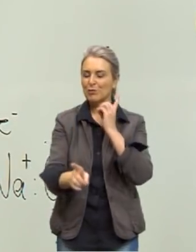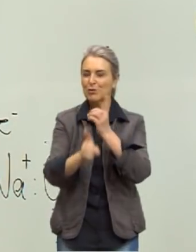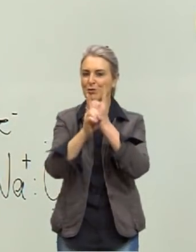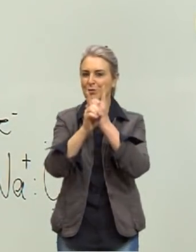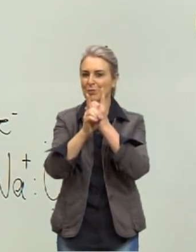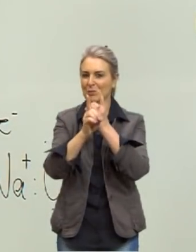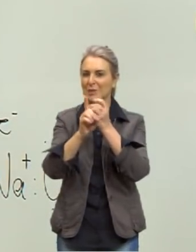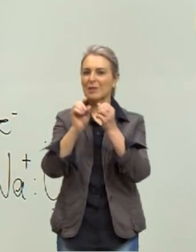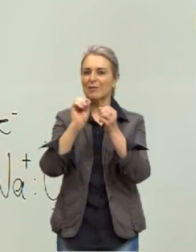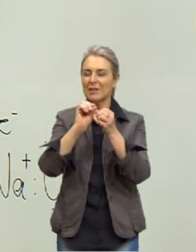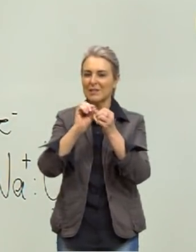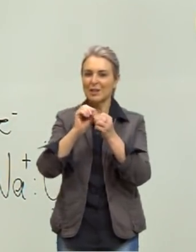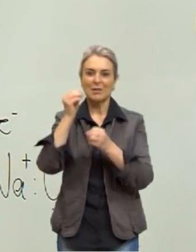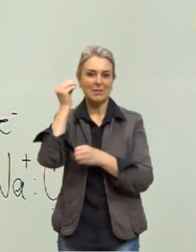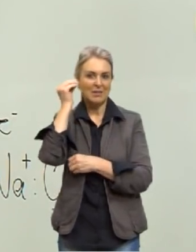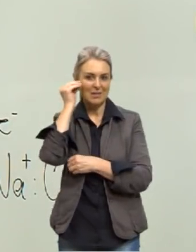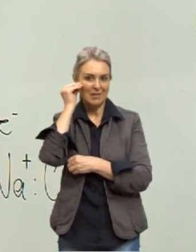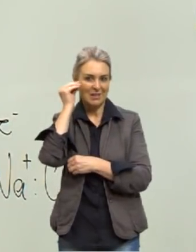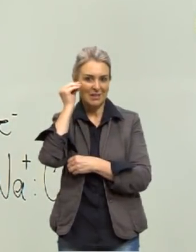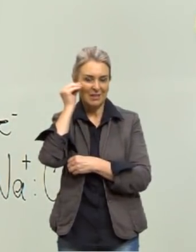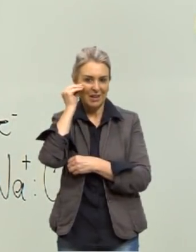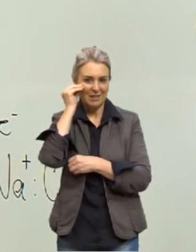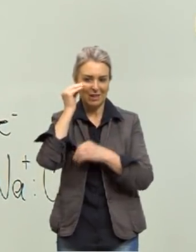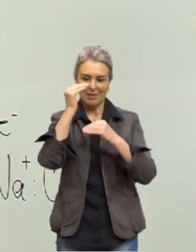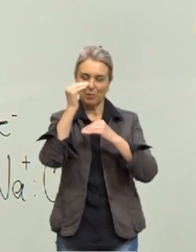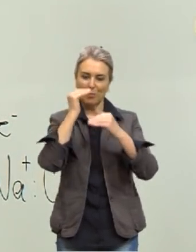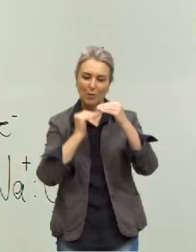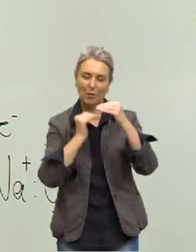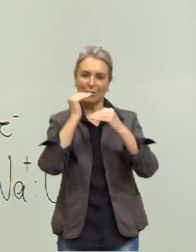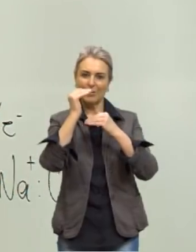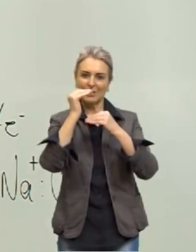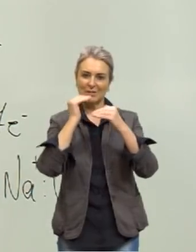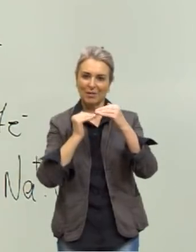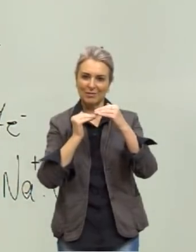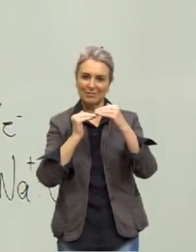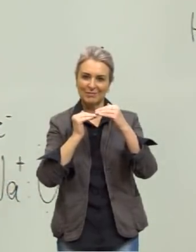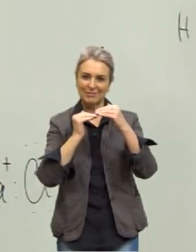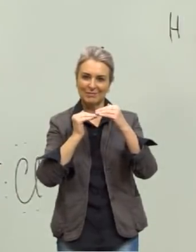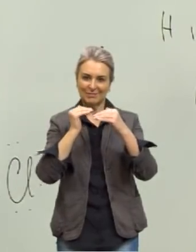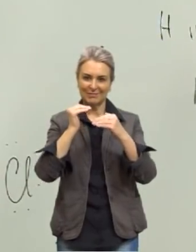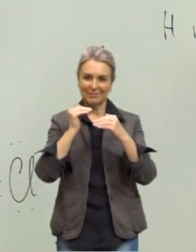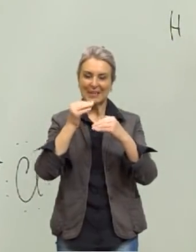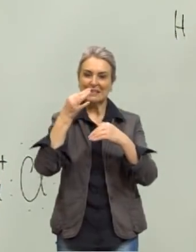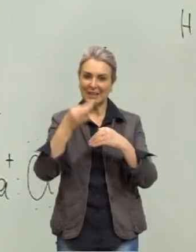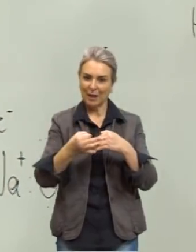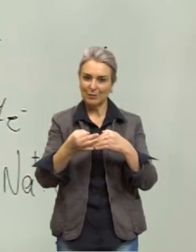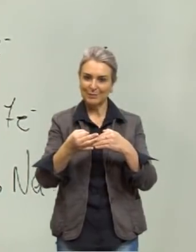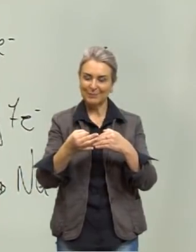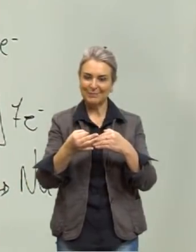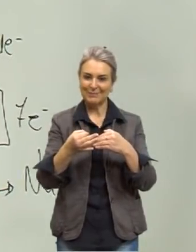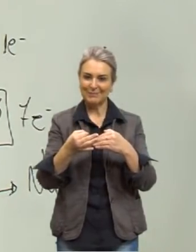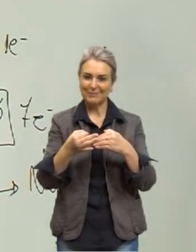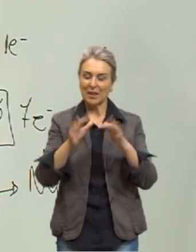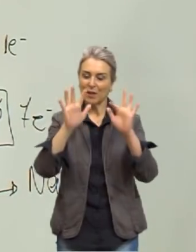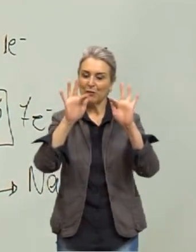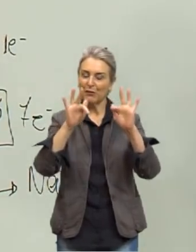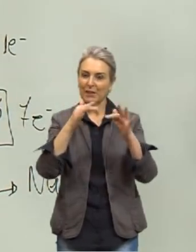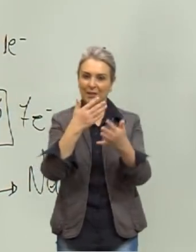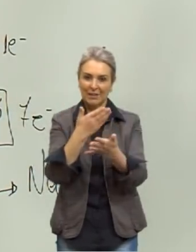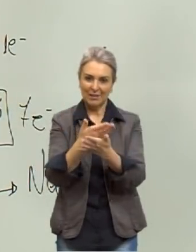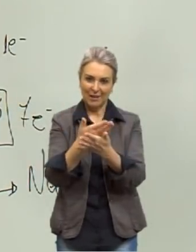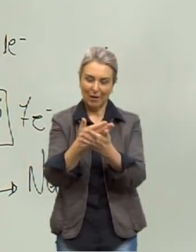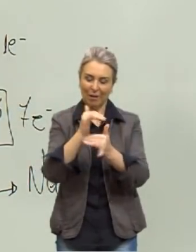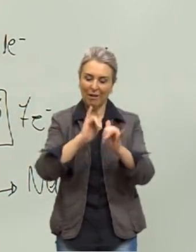cálculo descobrir a proposição de gasolina em rapa tranquilo pessoal por hoje era só né